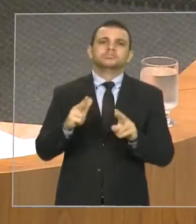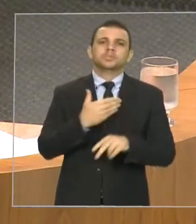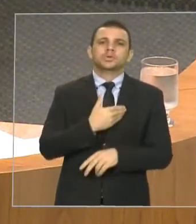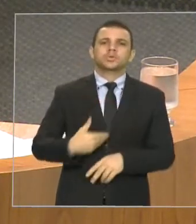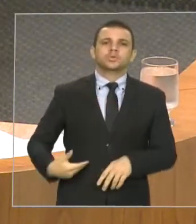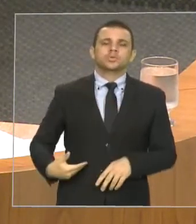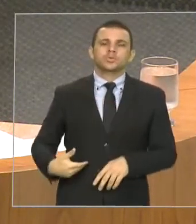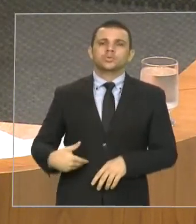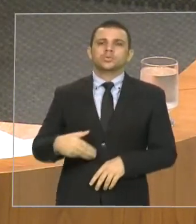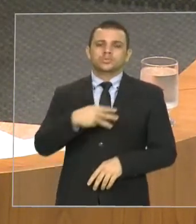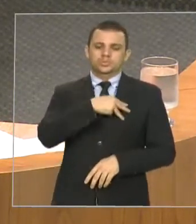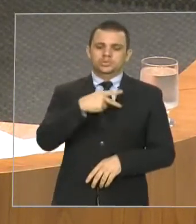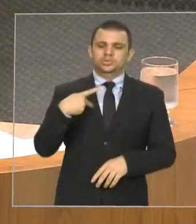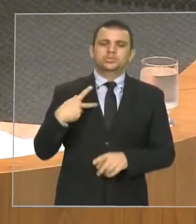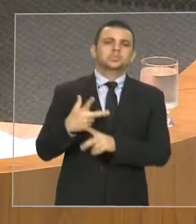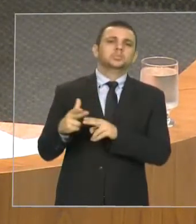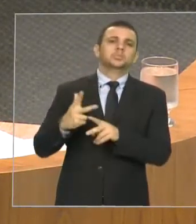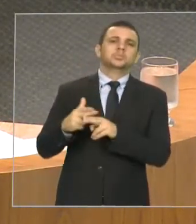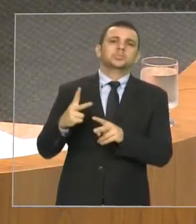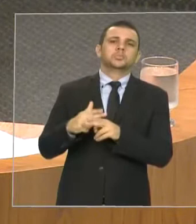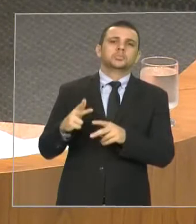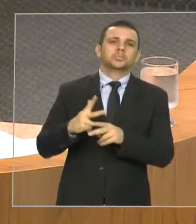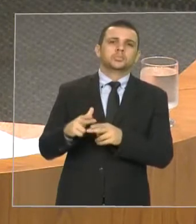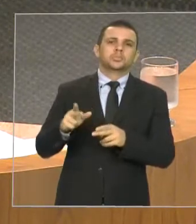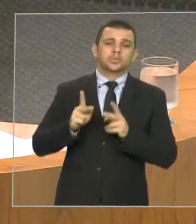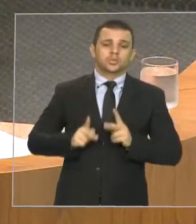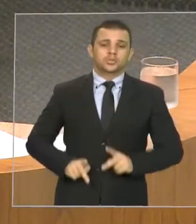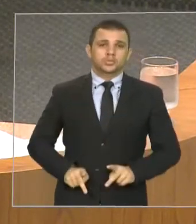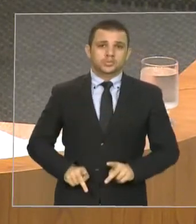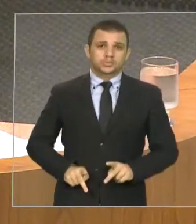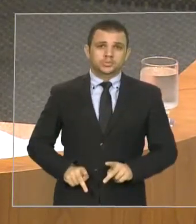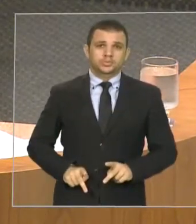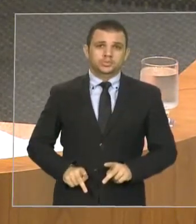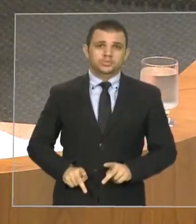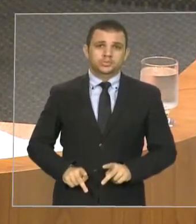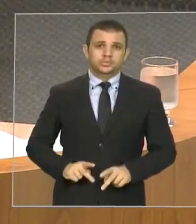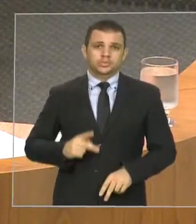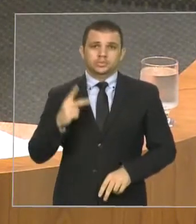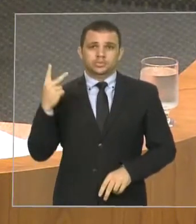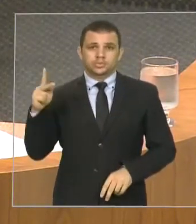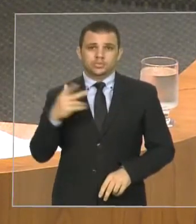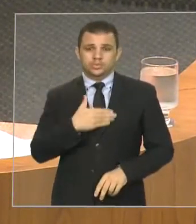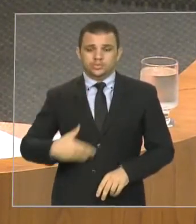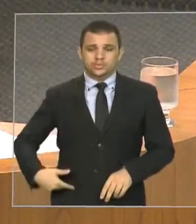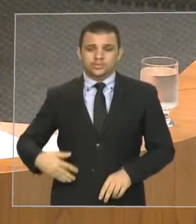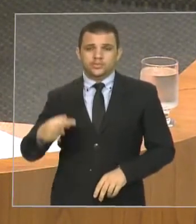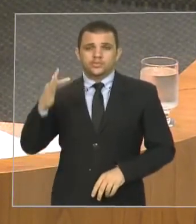Público para o mesmo posicionamento do governo Flávio Dino.